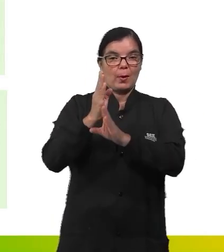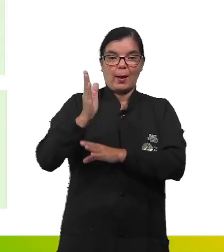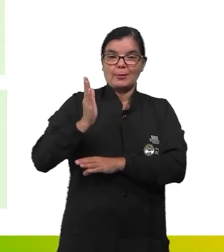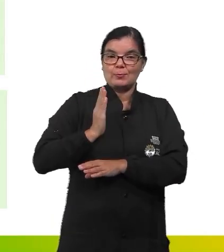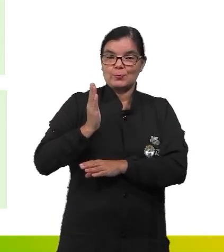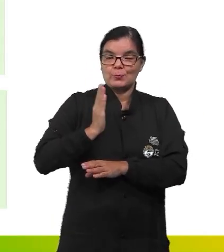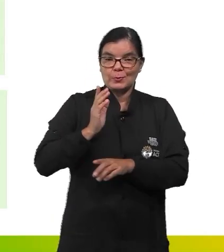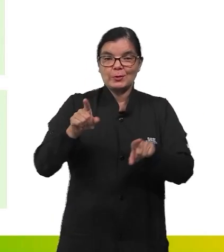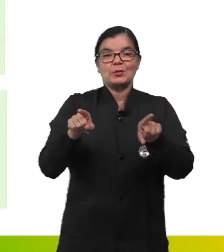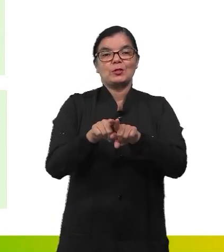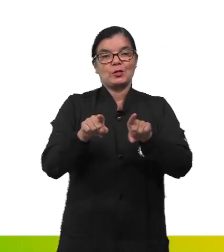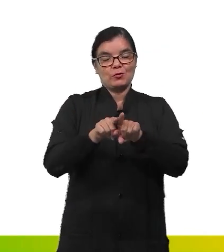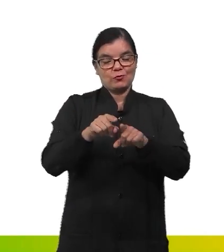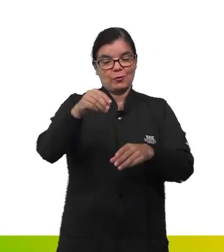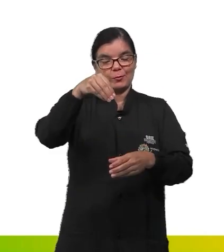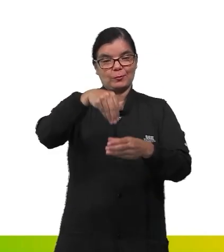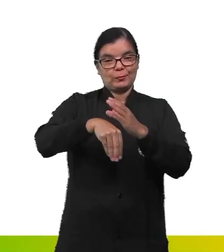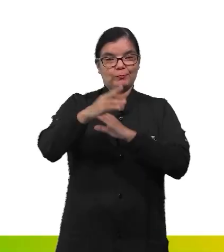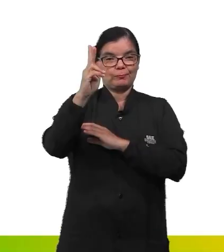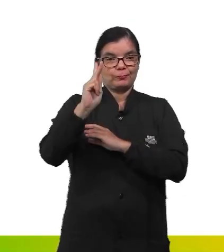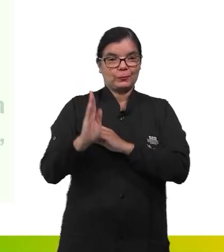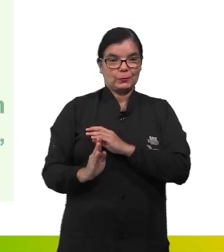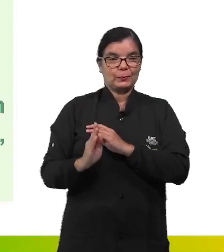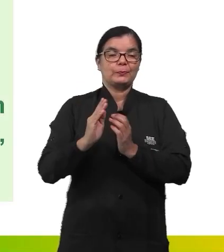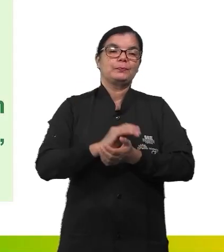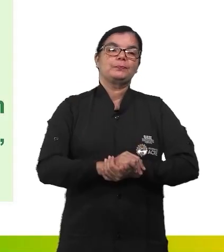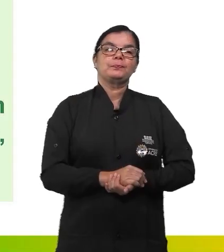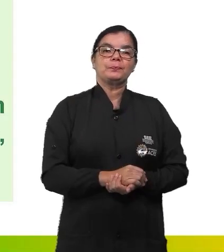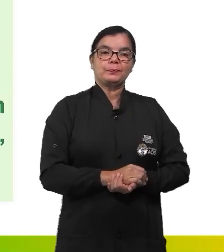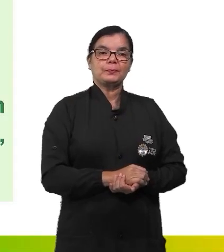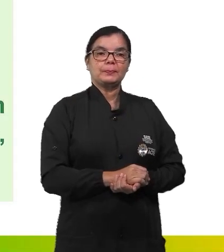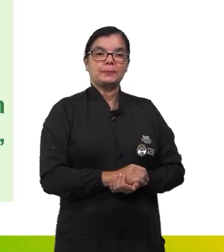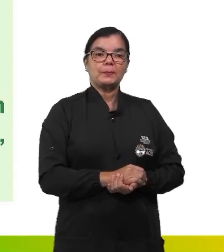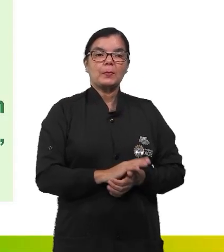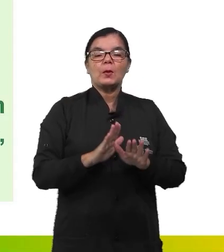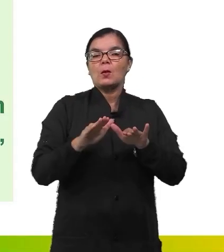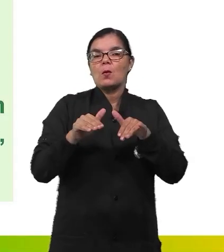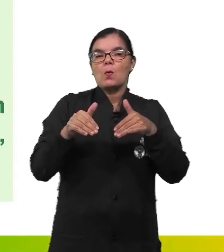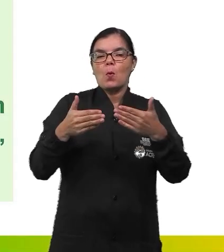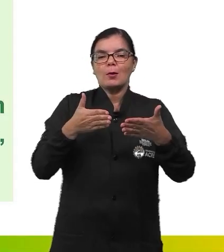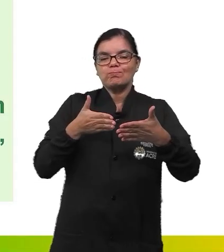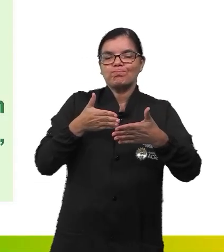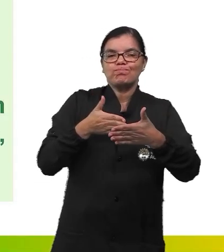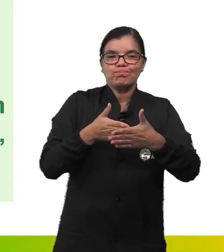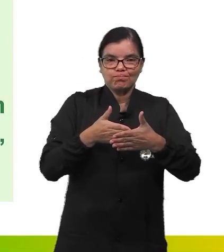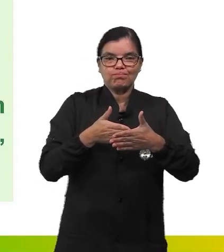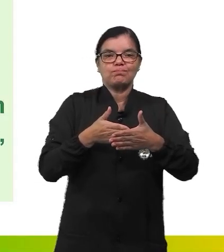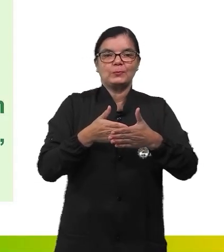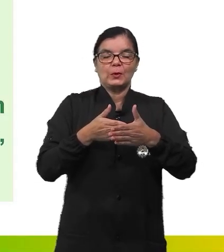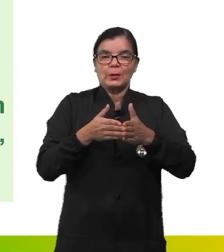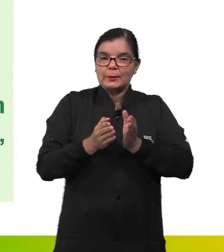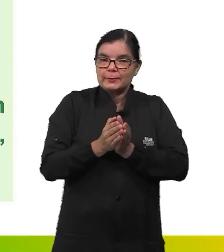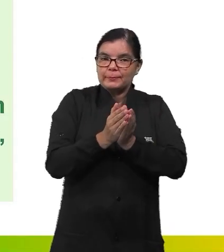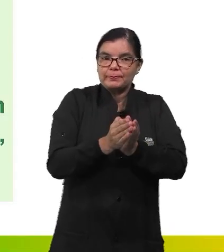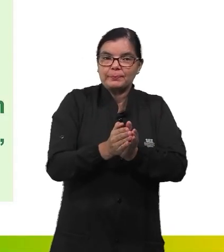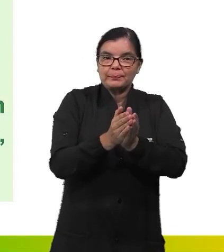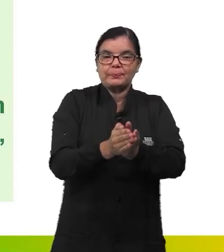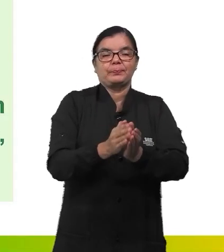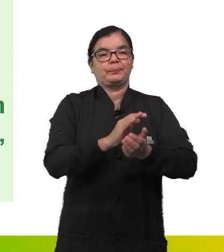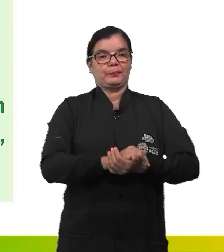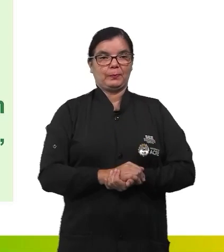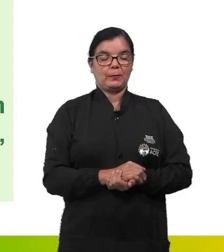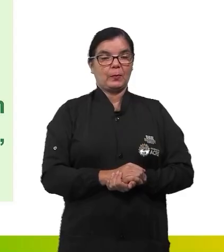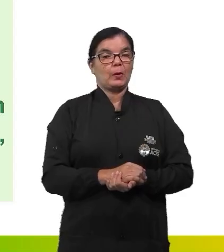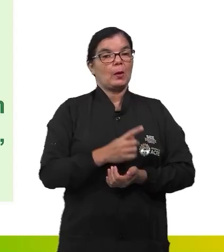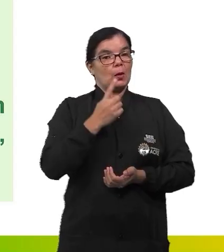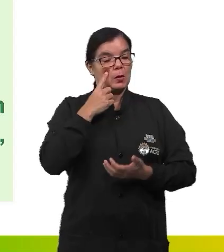era produzido aqui nesse local. Quais são os impactos da expansão marítima? Bom,